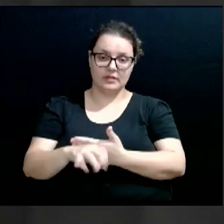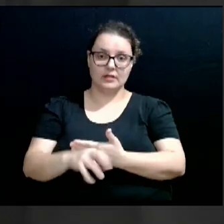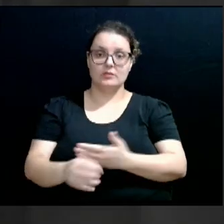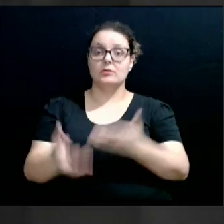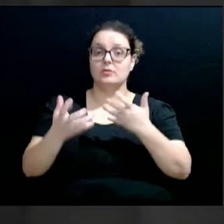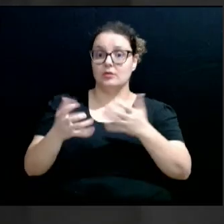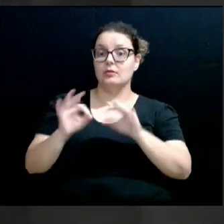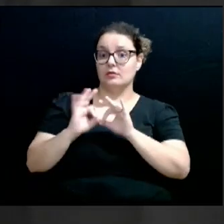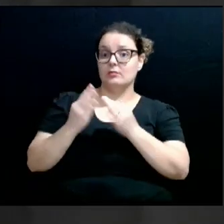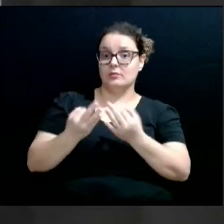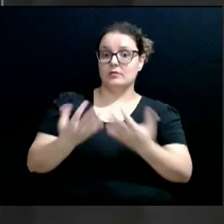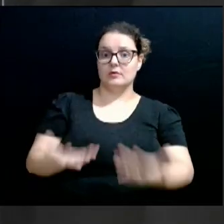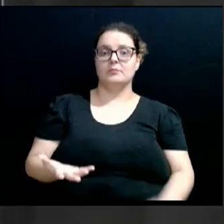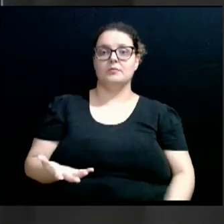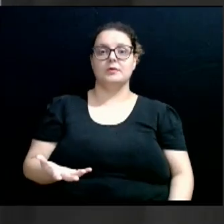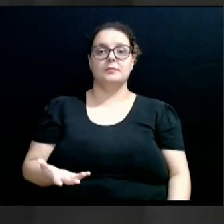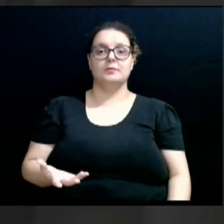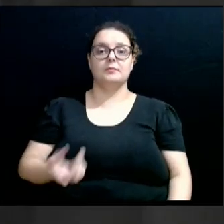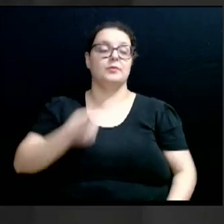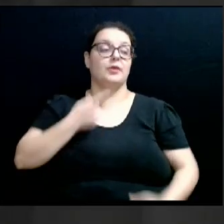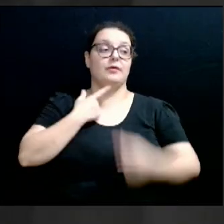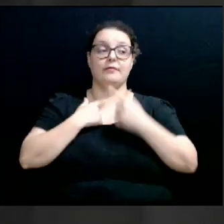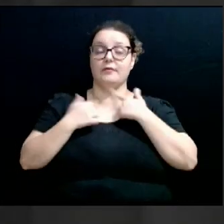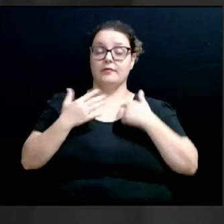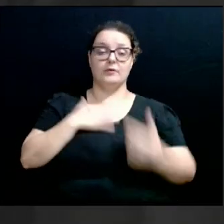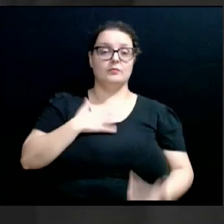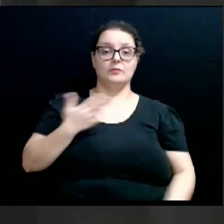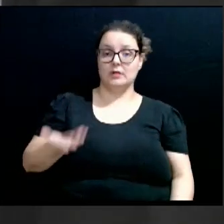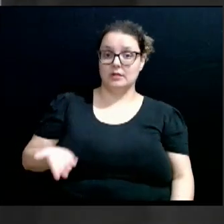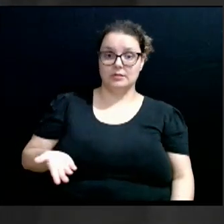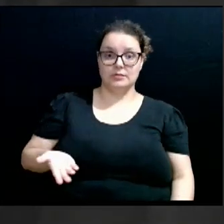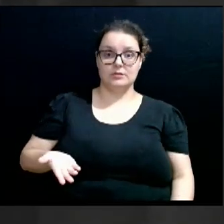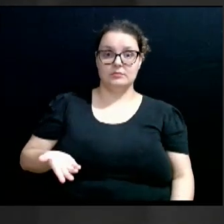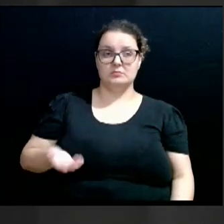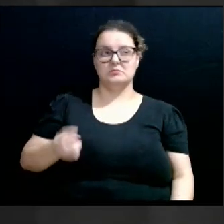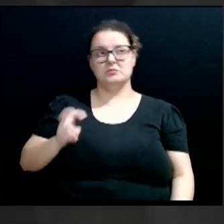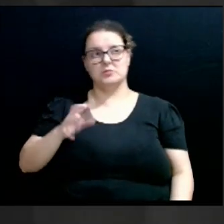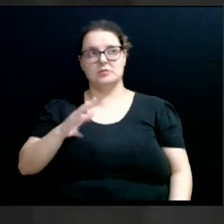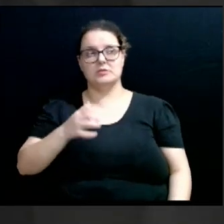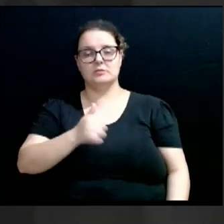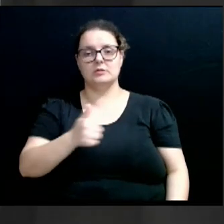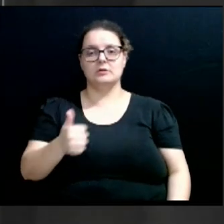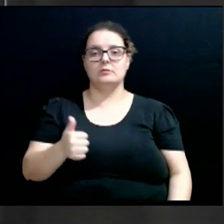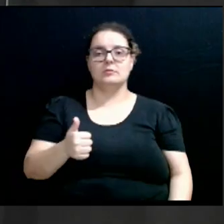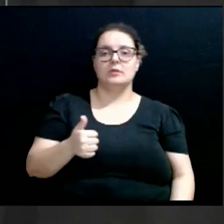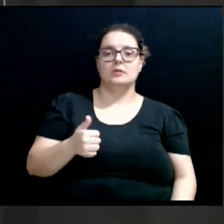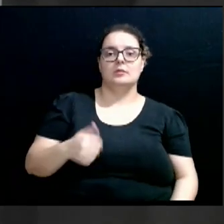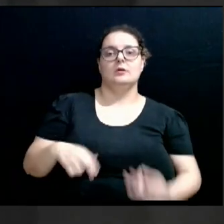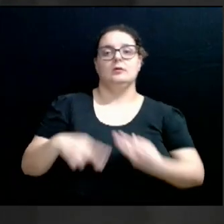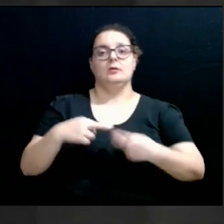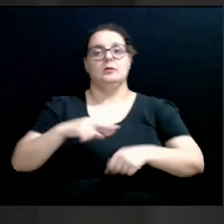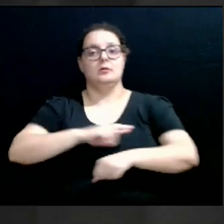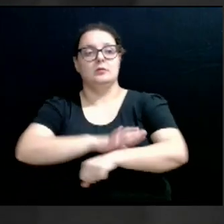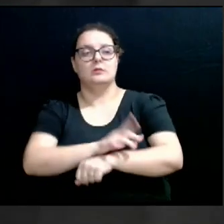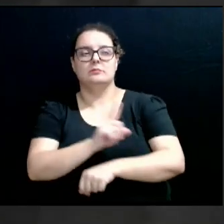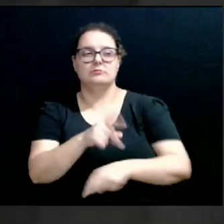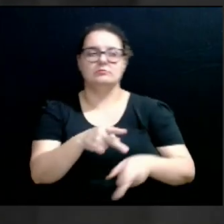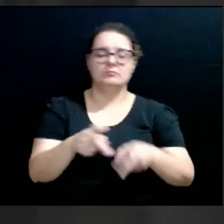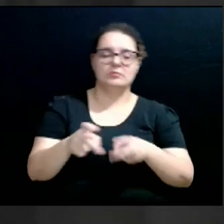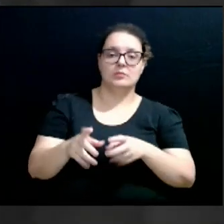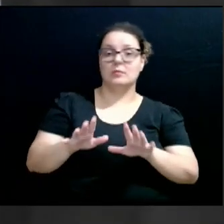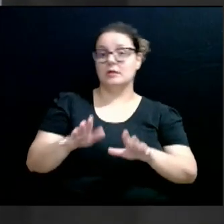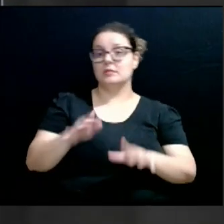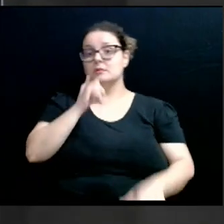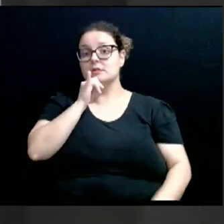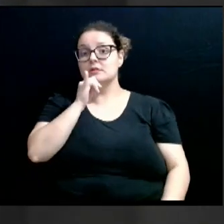ter uma família, não, né, dos 5 aos 11 não percebi muita questão do racismo, mas eu percebia que, por exemplo, eu